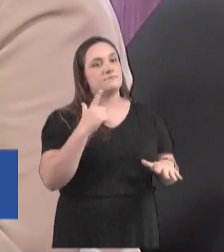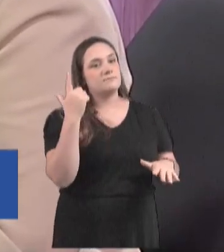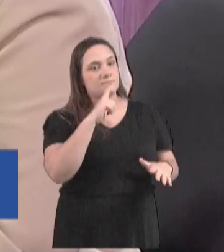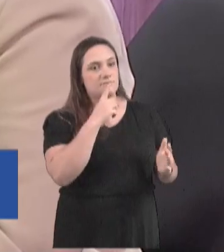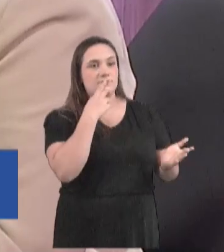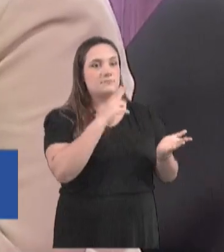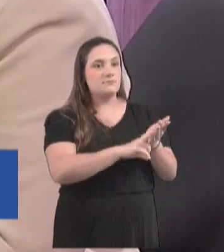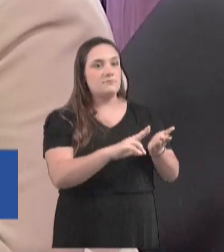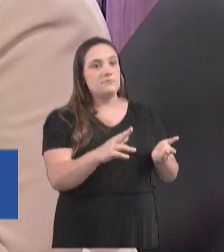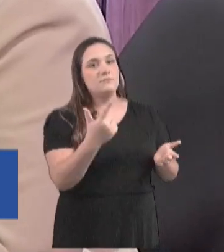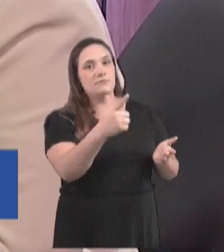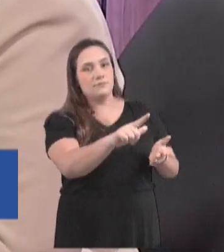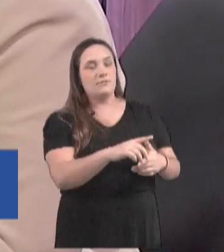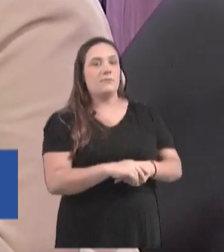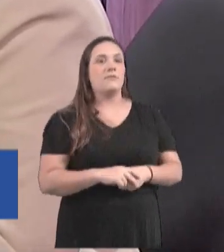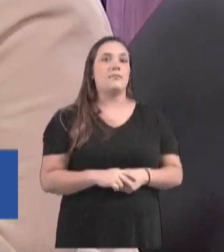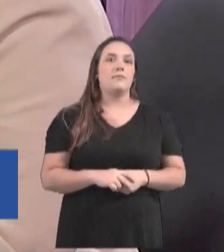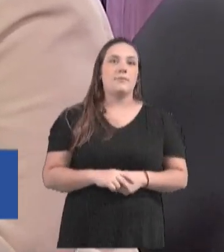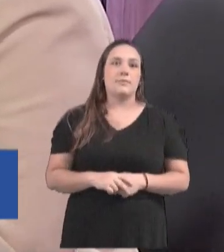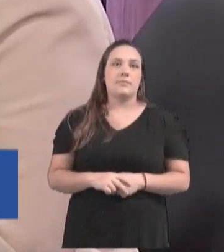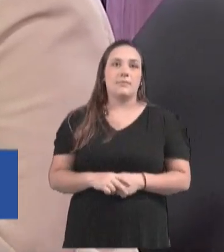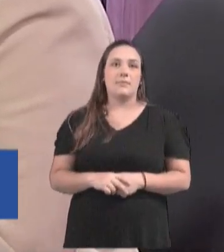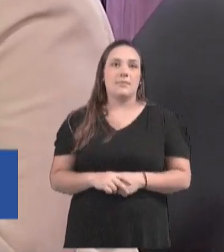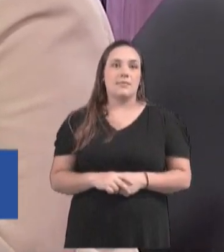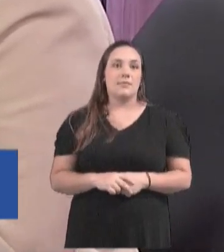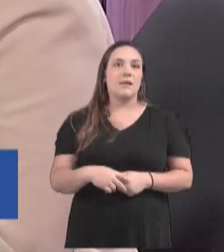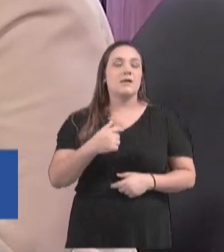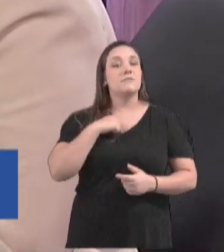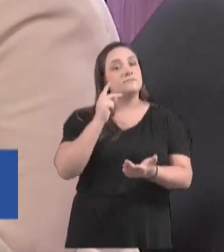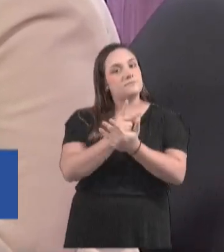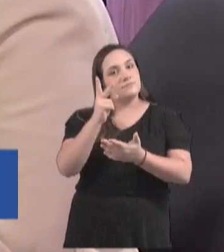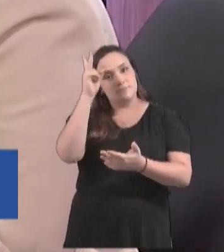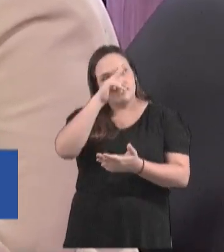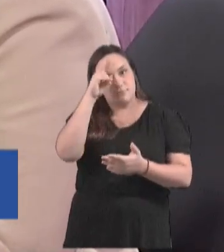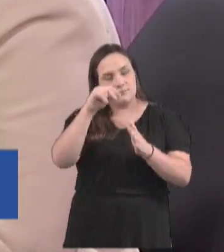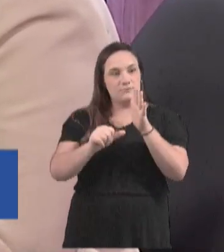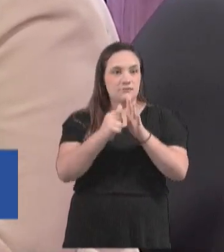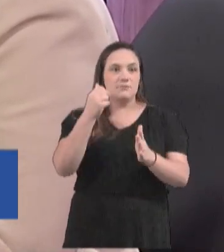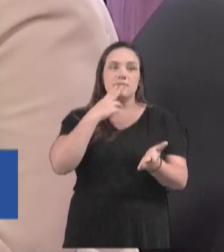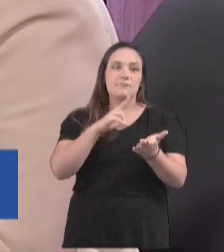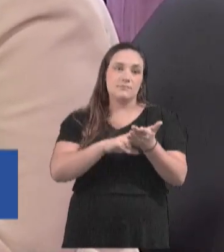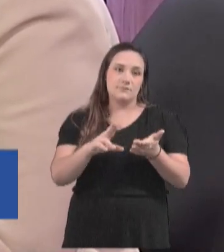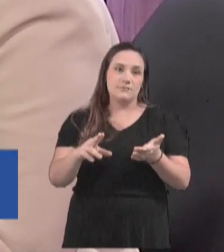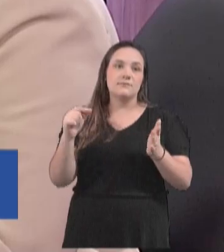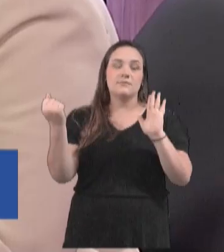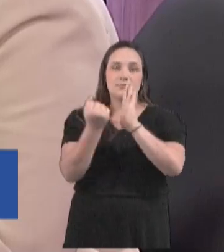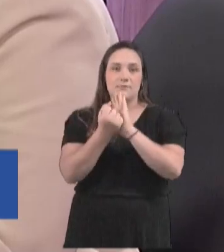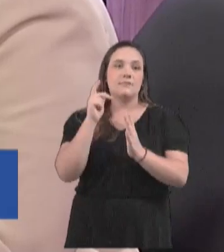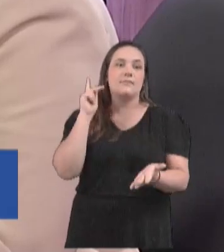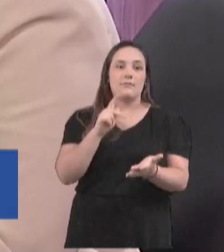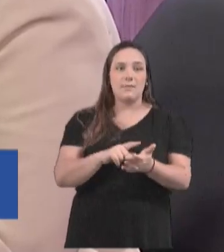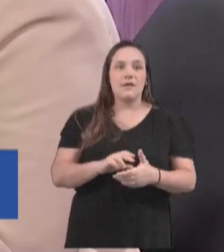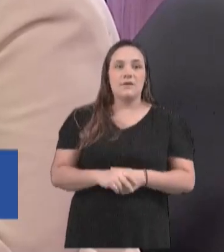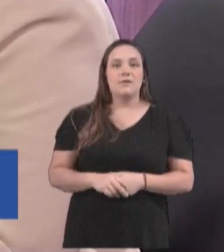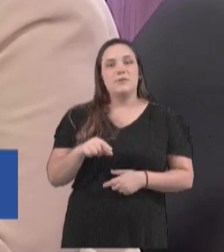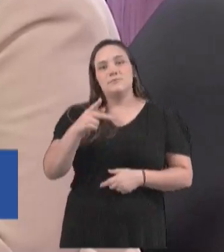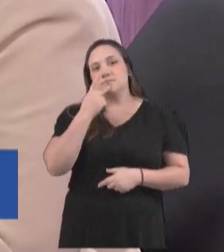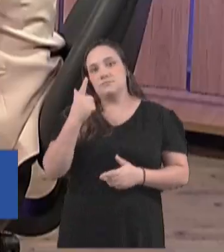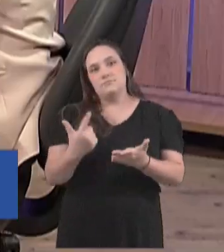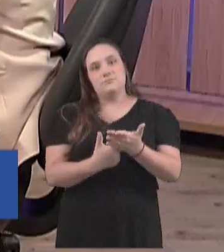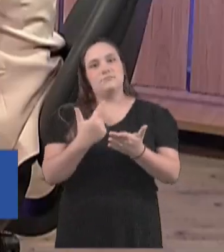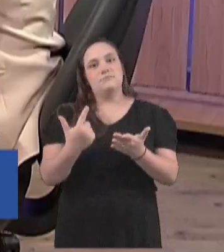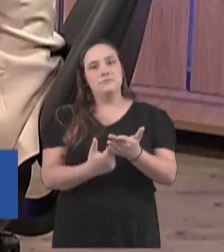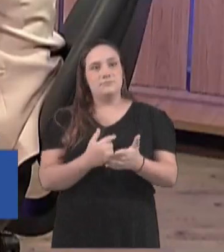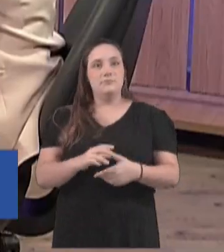carta. Quem sabe, né, neste... Eu sempre lembro muito da primeira carta, né? Então, é muito simbólico também, né? Quando a senhora falou do livro, quando